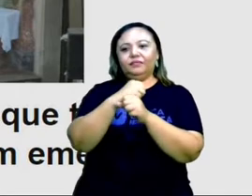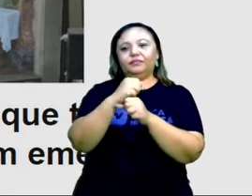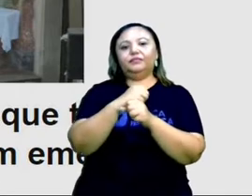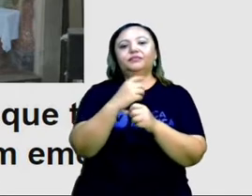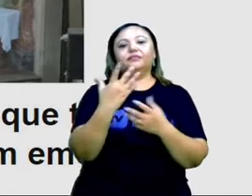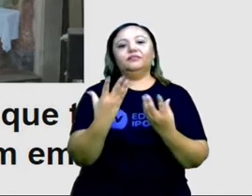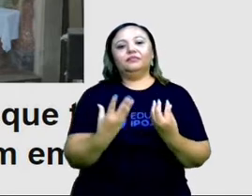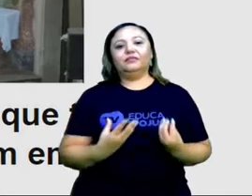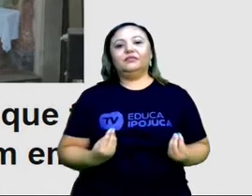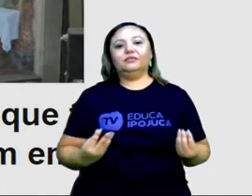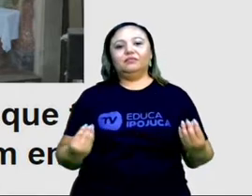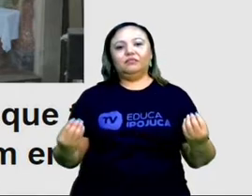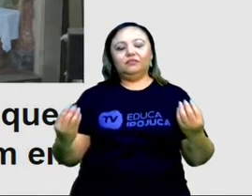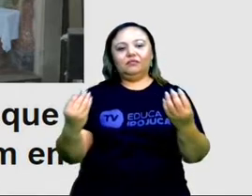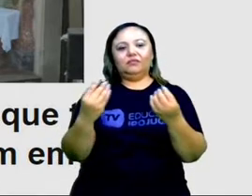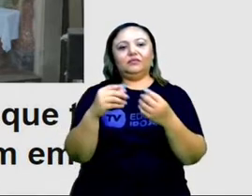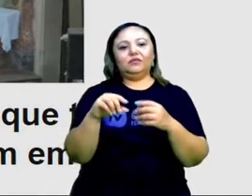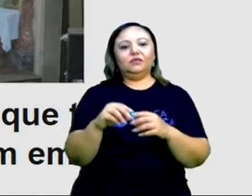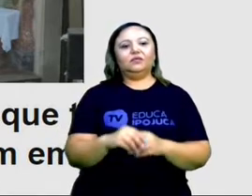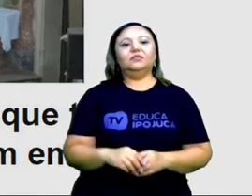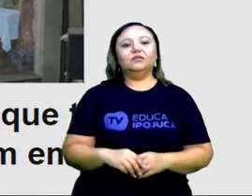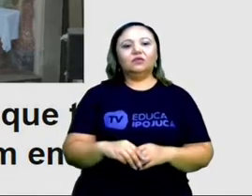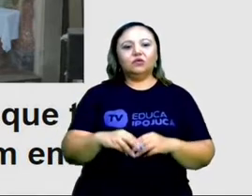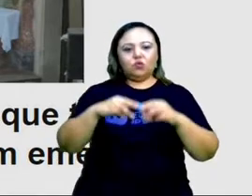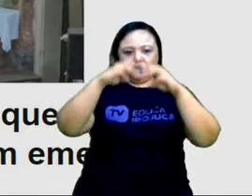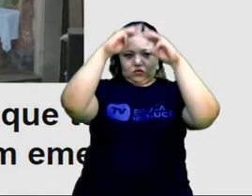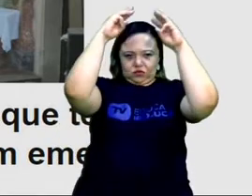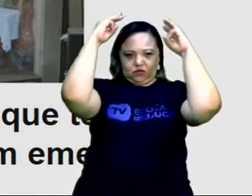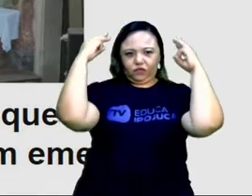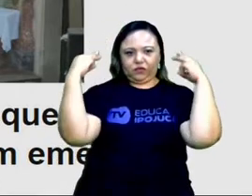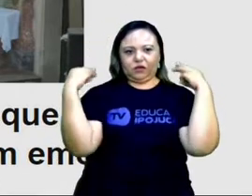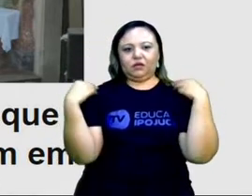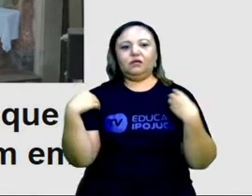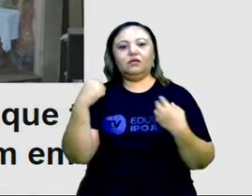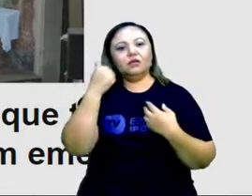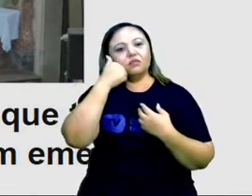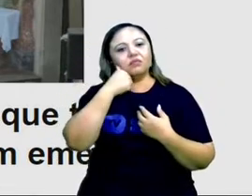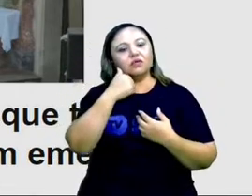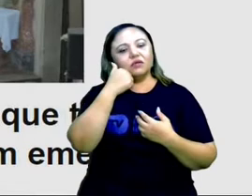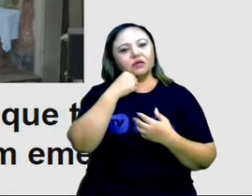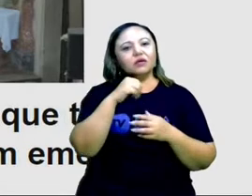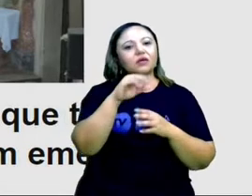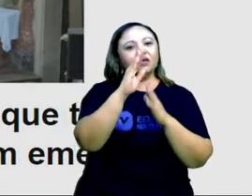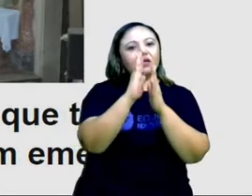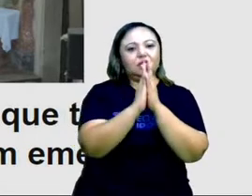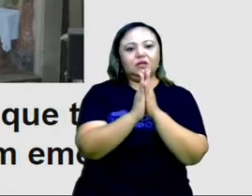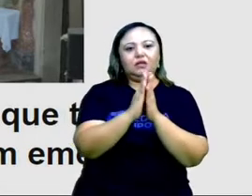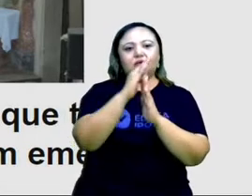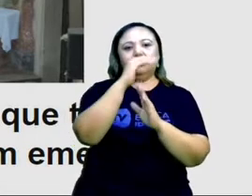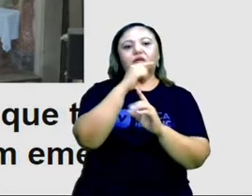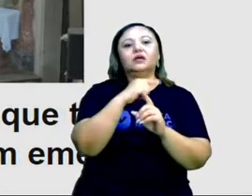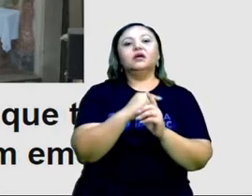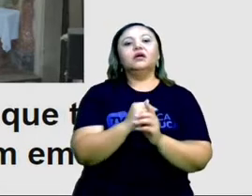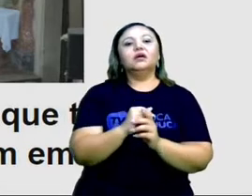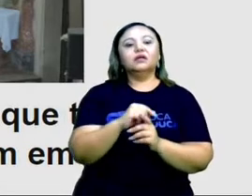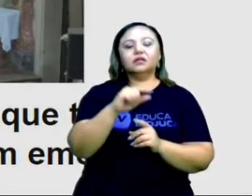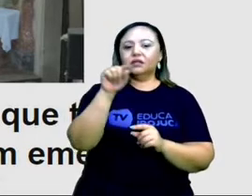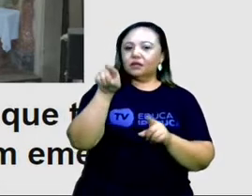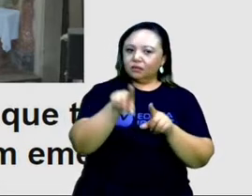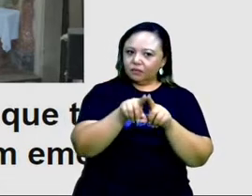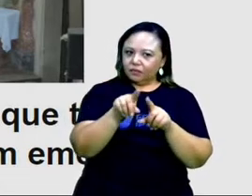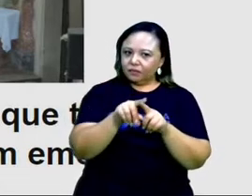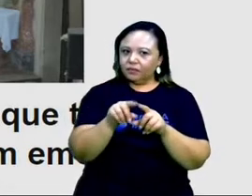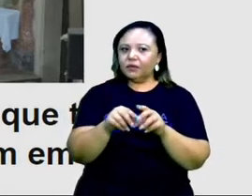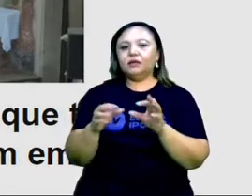também nós temos aqui no convento de Santo Antônio e igreja, encontros de casais,